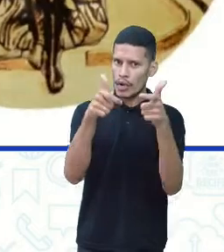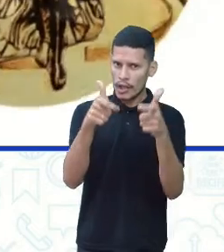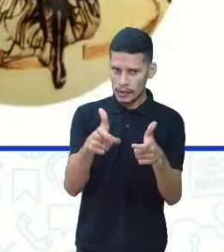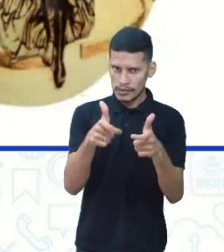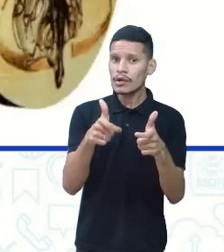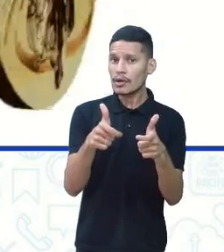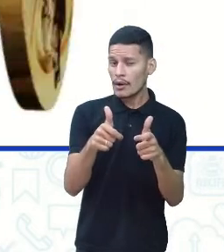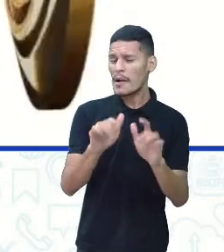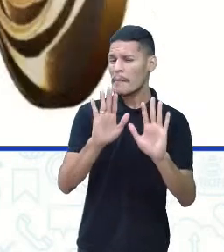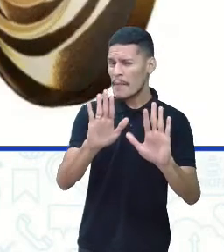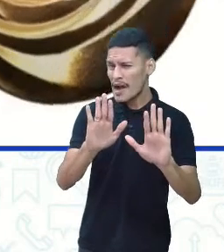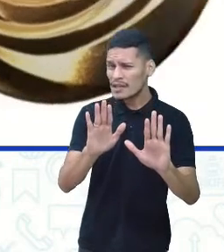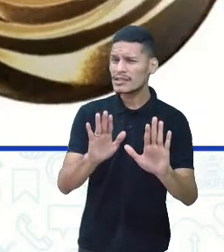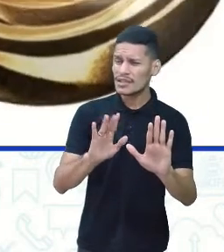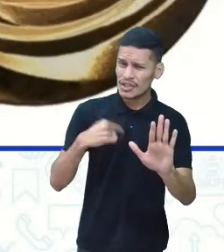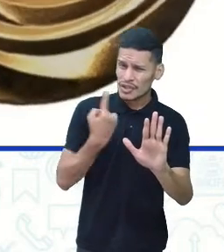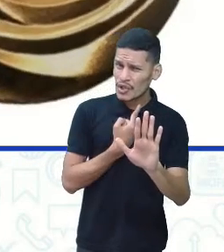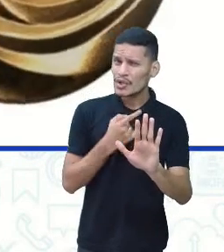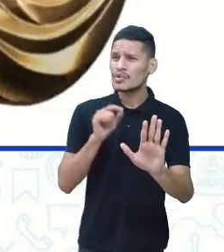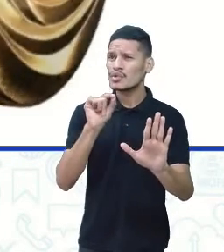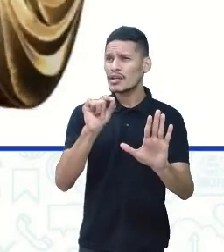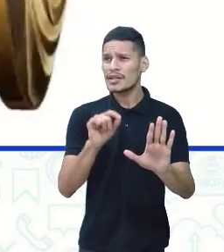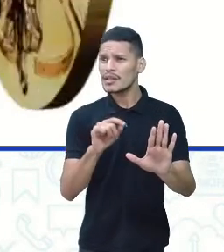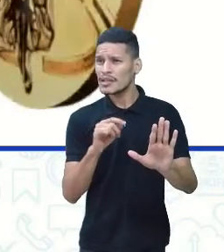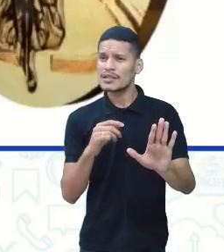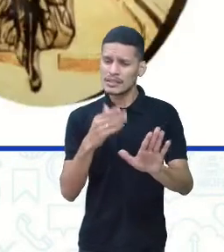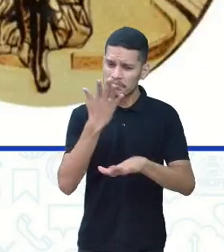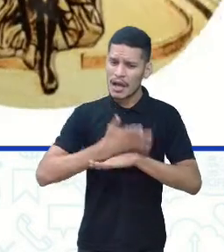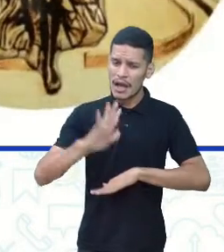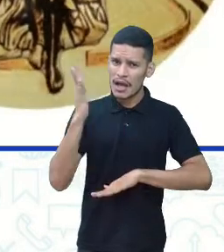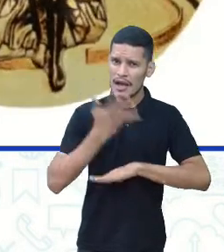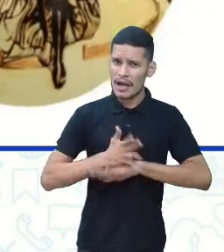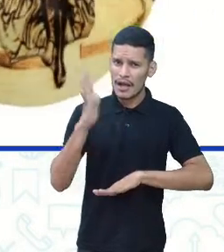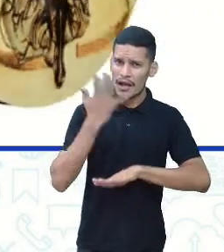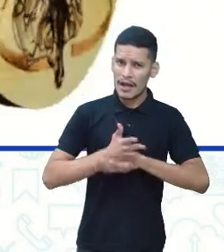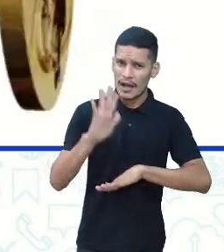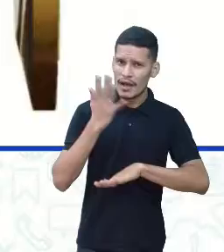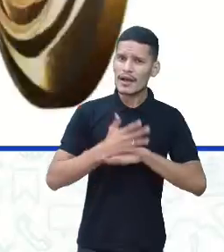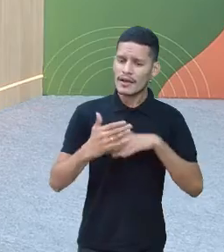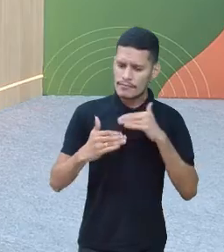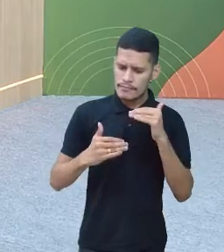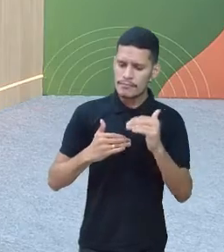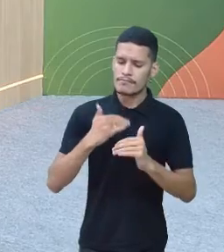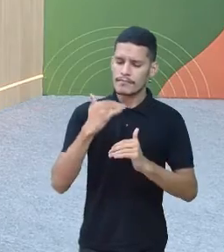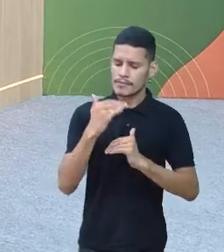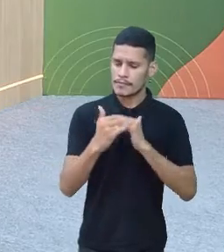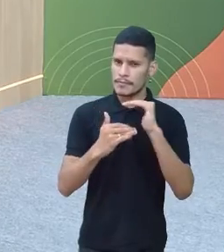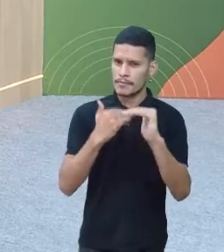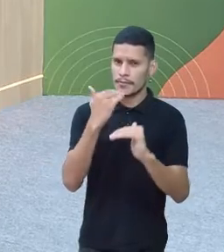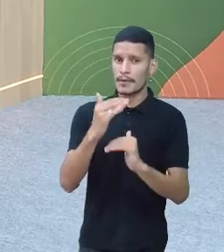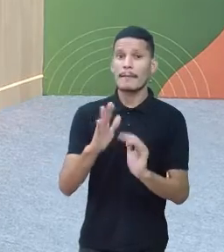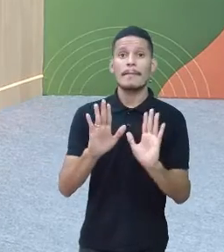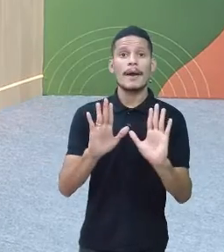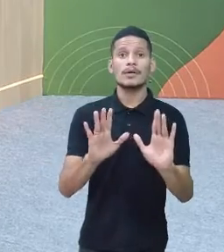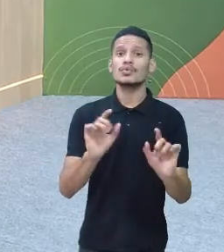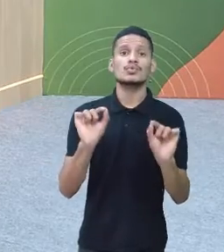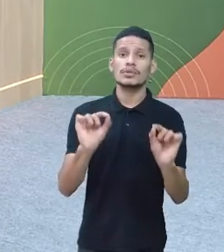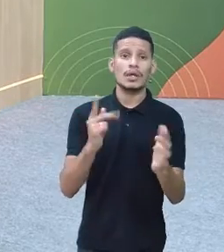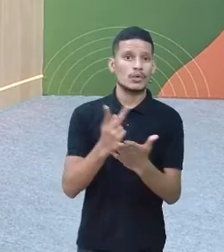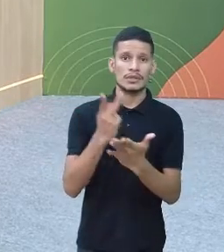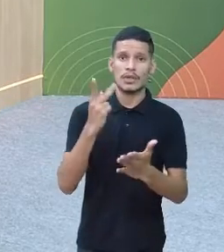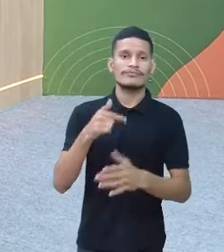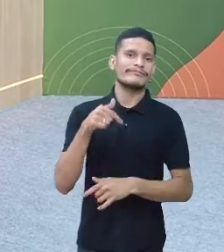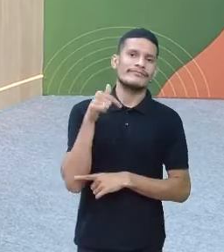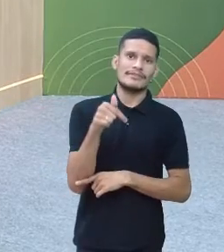A gente até que ensaiou um avanço, mas aí, ó, ficou no